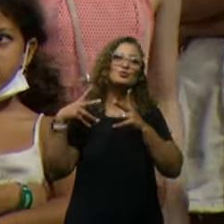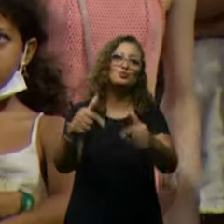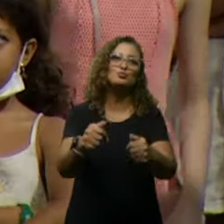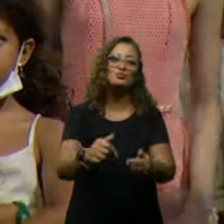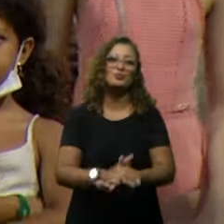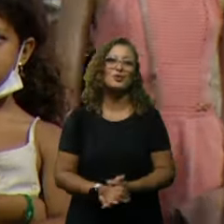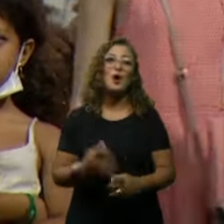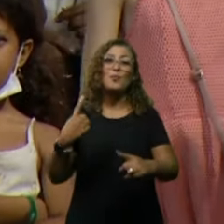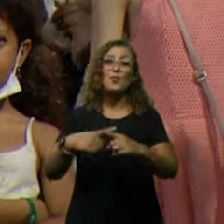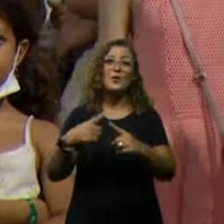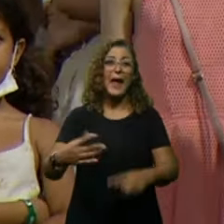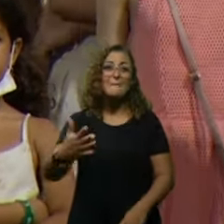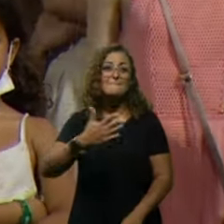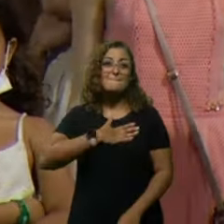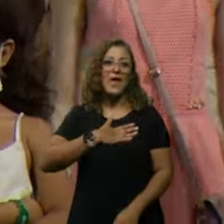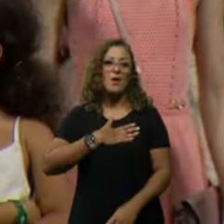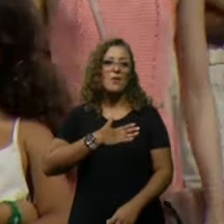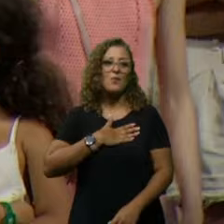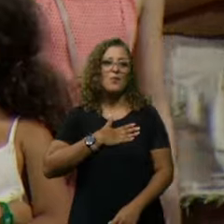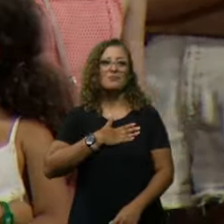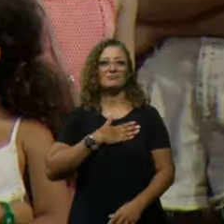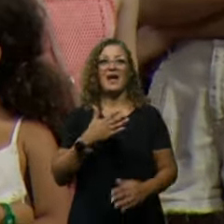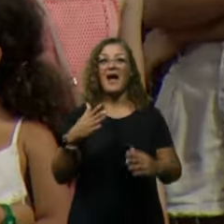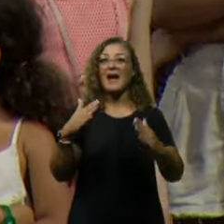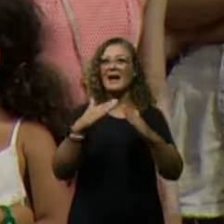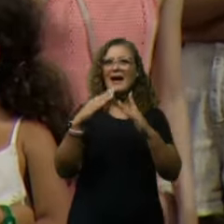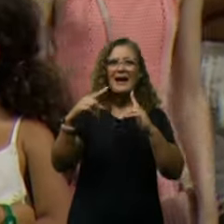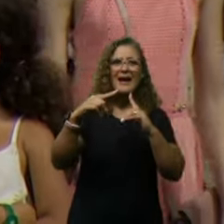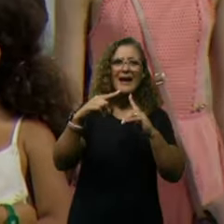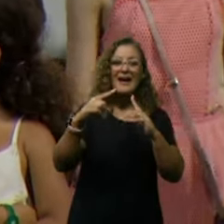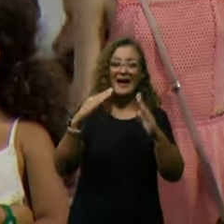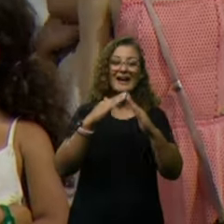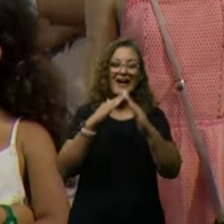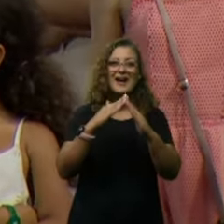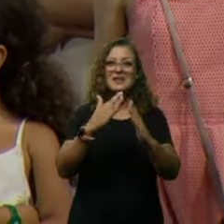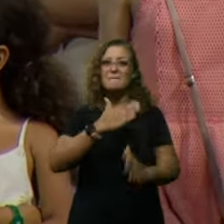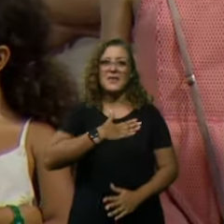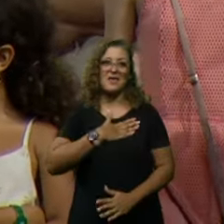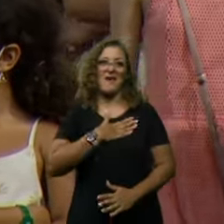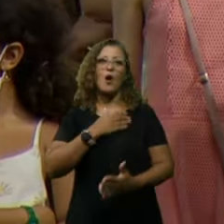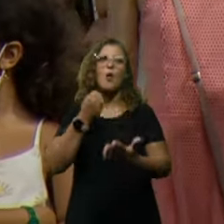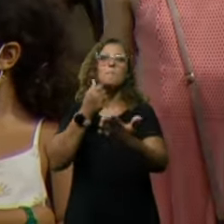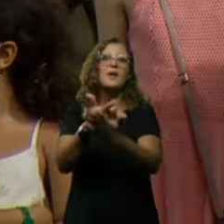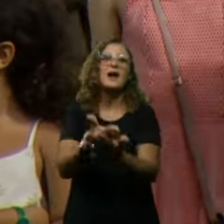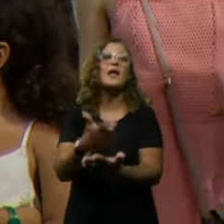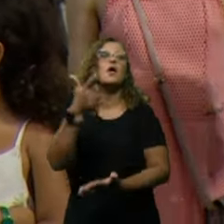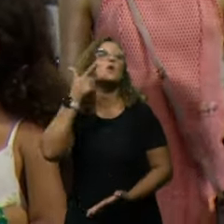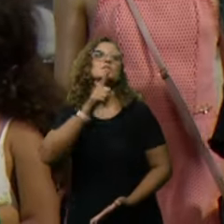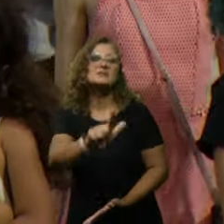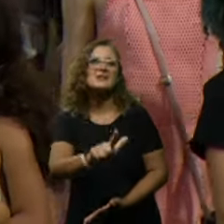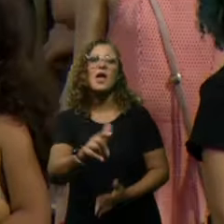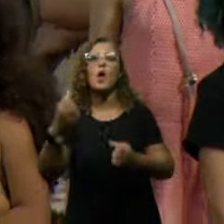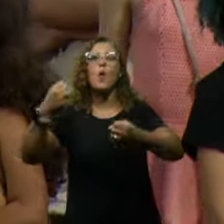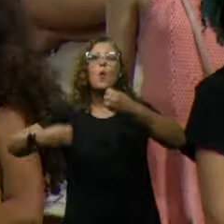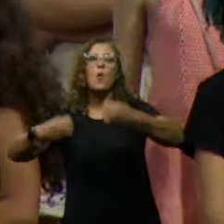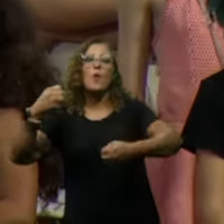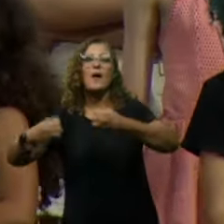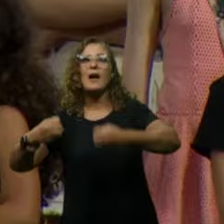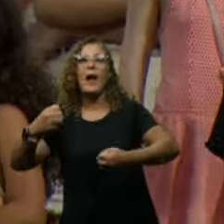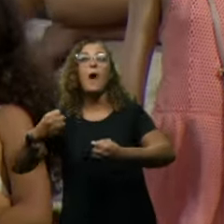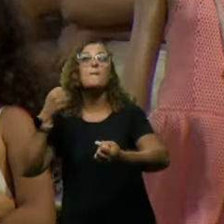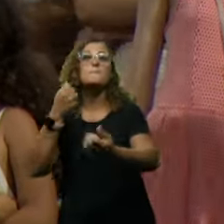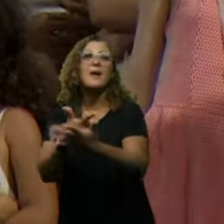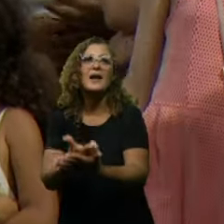é Camila mas o carro também meu fica sem pagar cinco meses de fazer seo que tá quitado